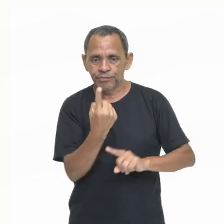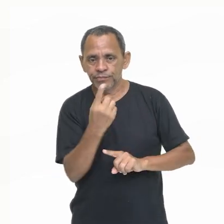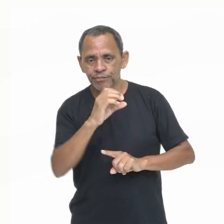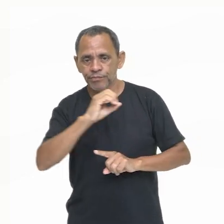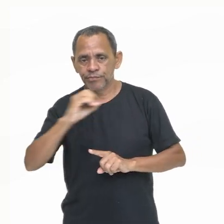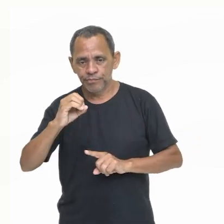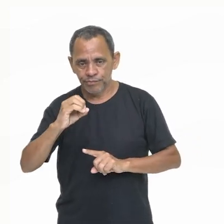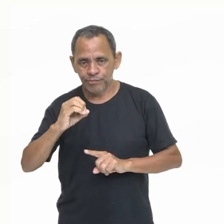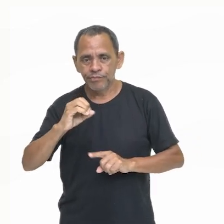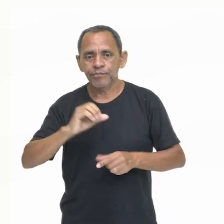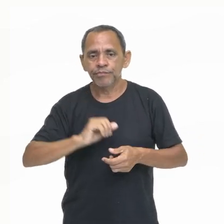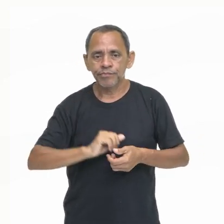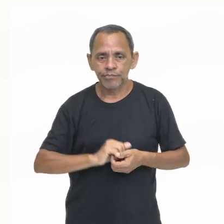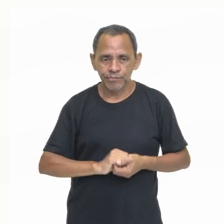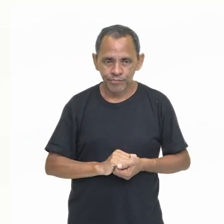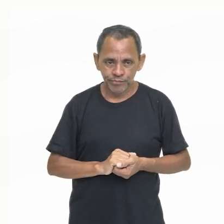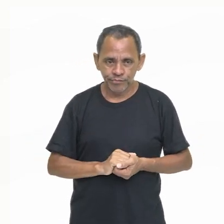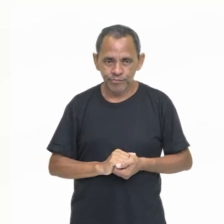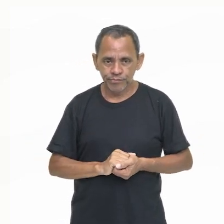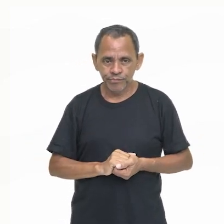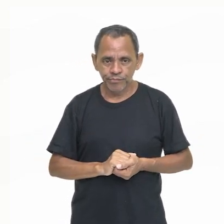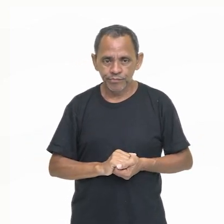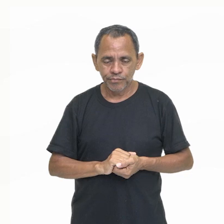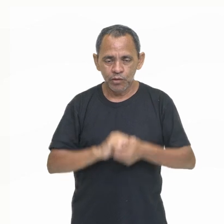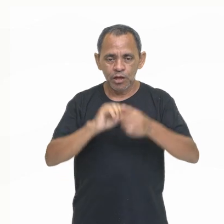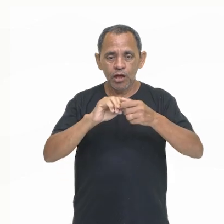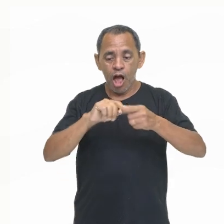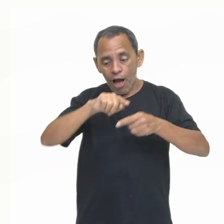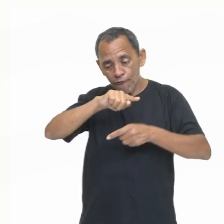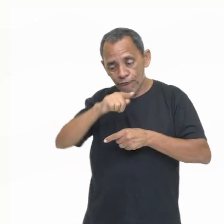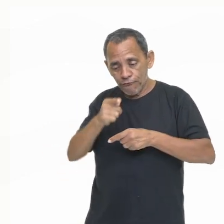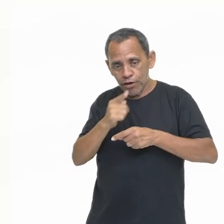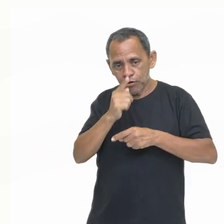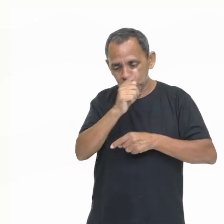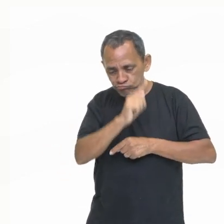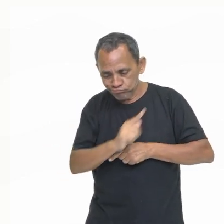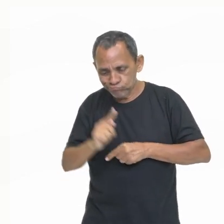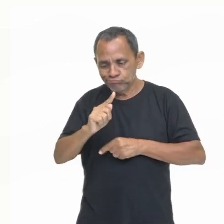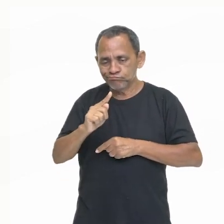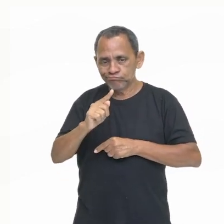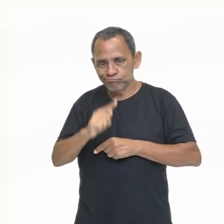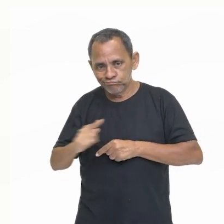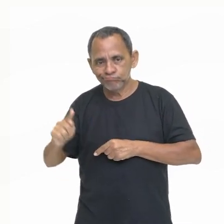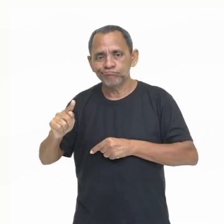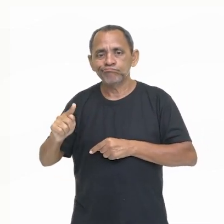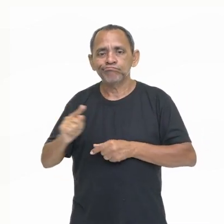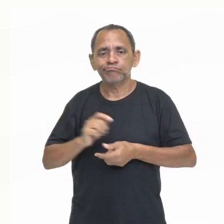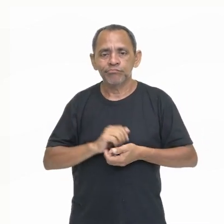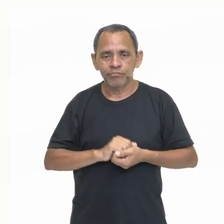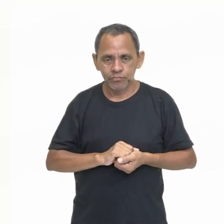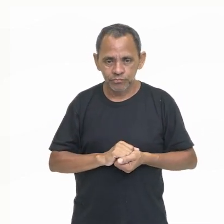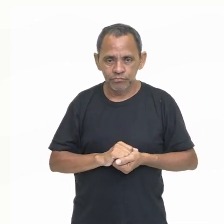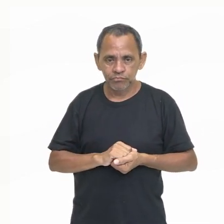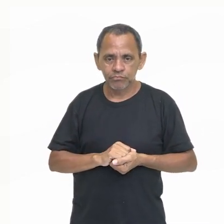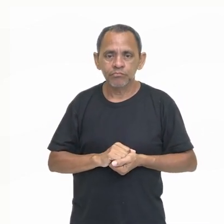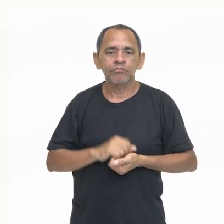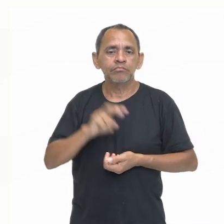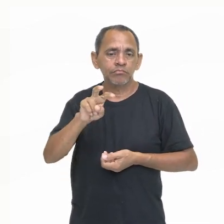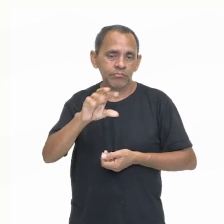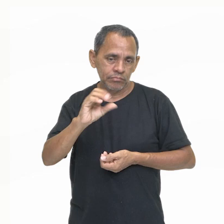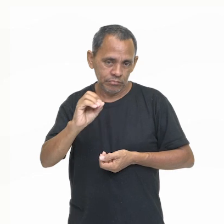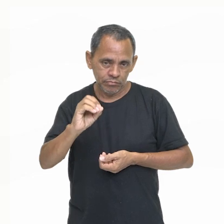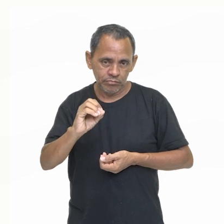multiplicado por 100, deslocando a casa, duas casas para a direita, a gente vai ter